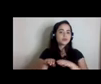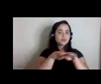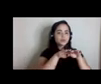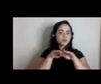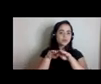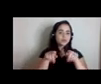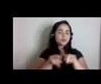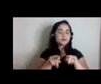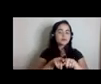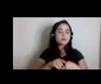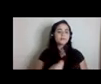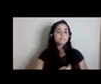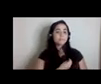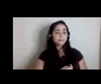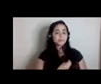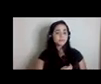vida.